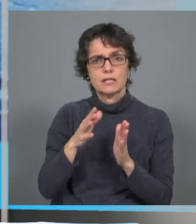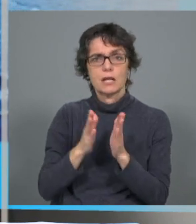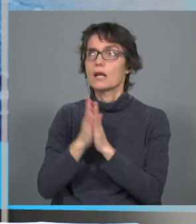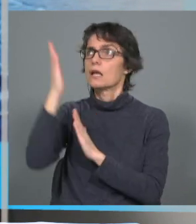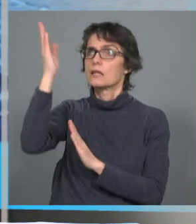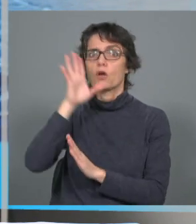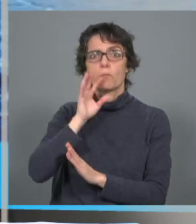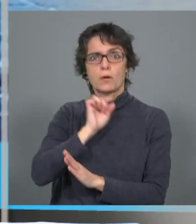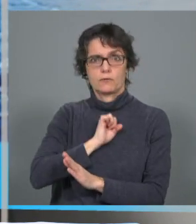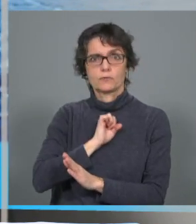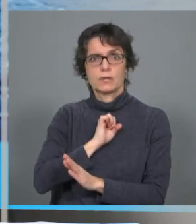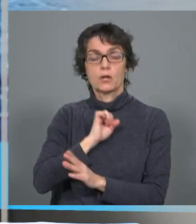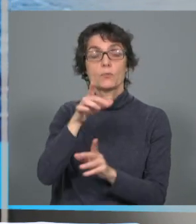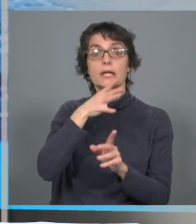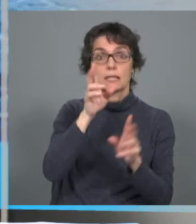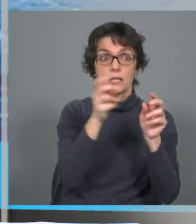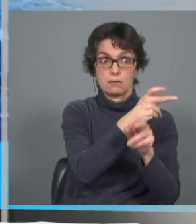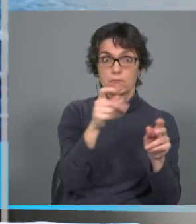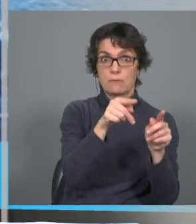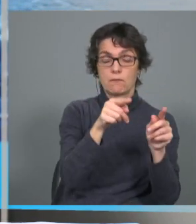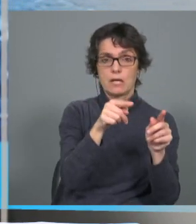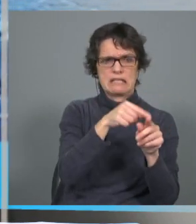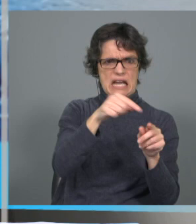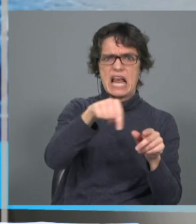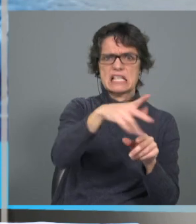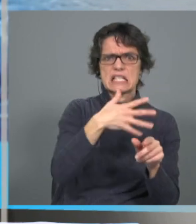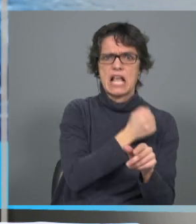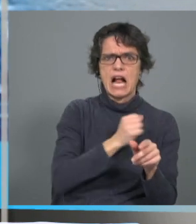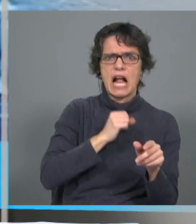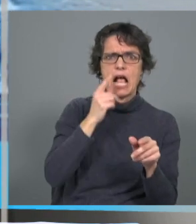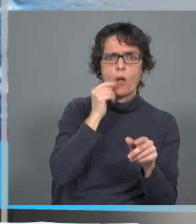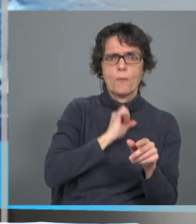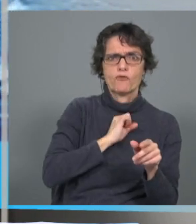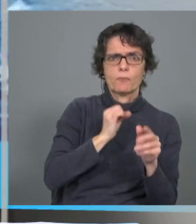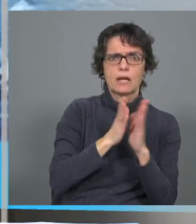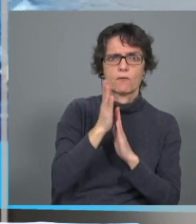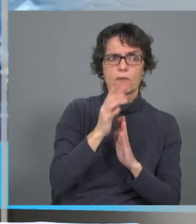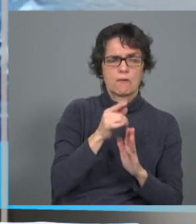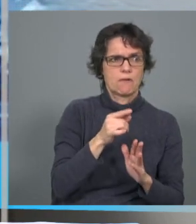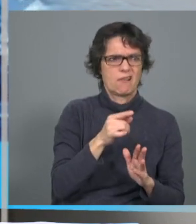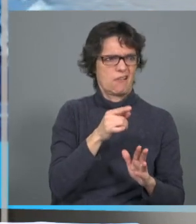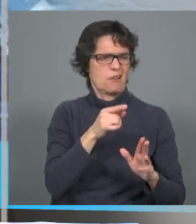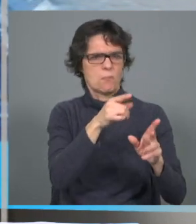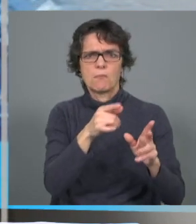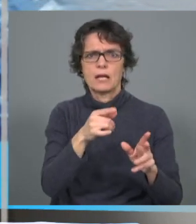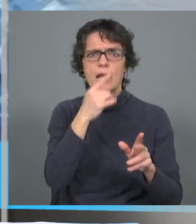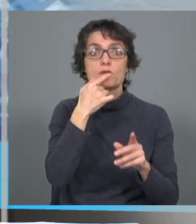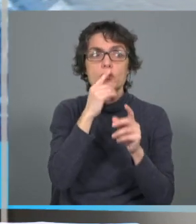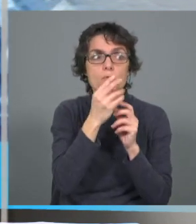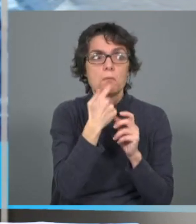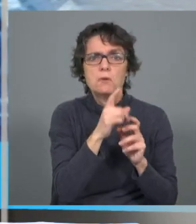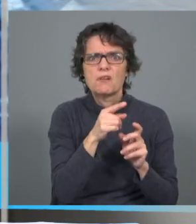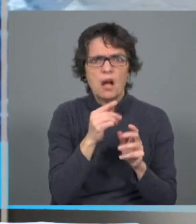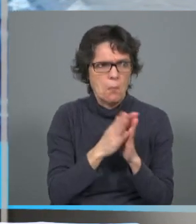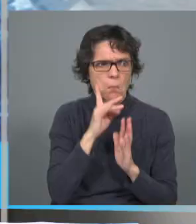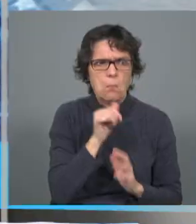diz, não faceis da casa de meu pai uma casa de comércio. E ninguém diz nada. Nós diríamos, espera aí, há aqui isto é mais importante que o